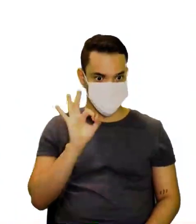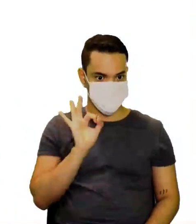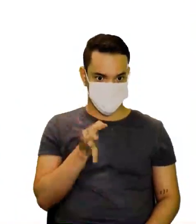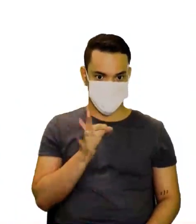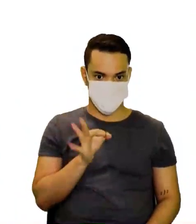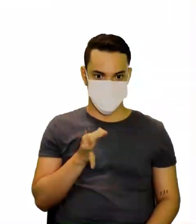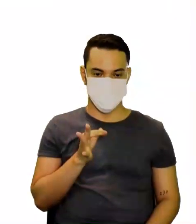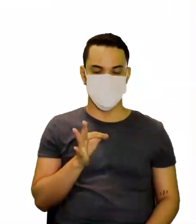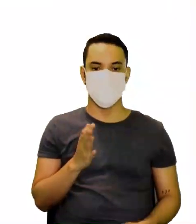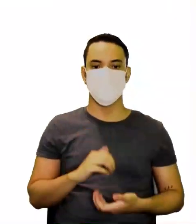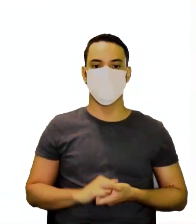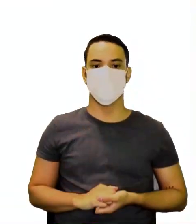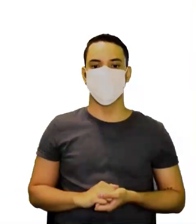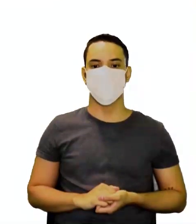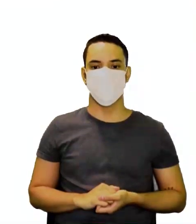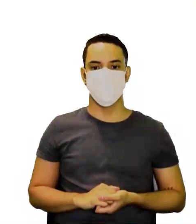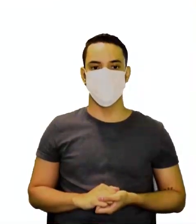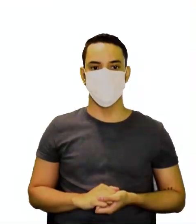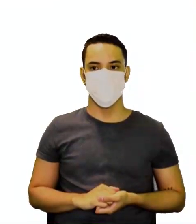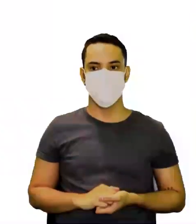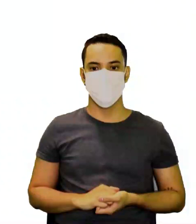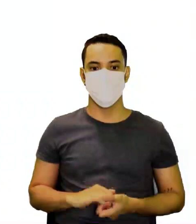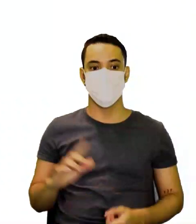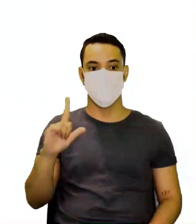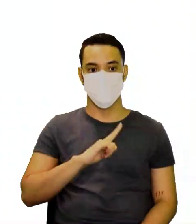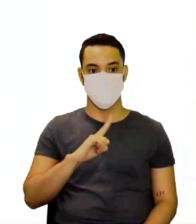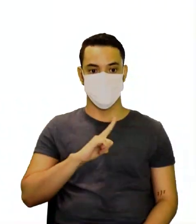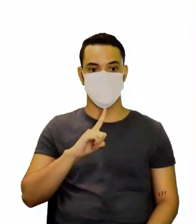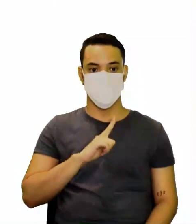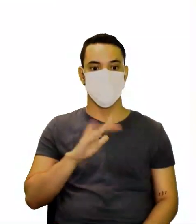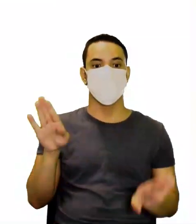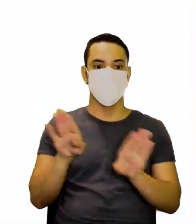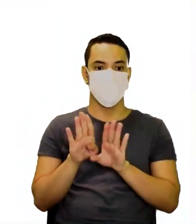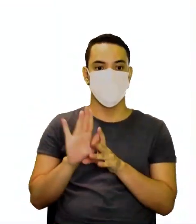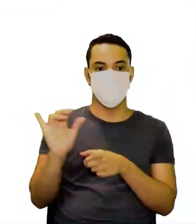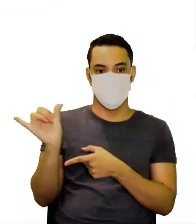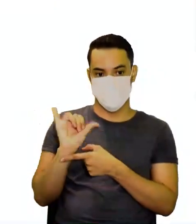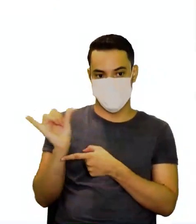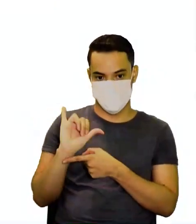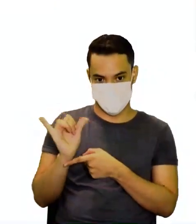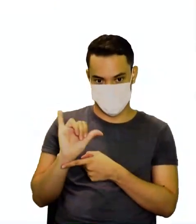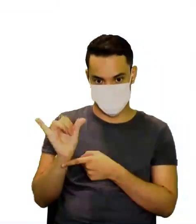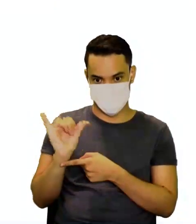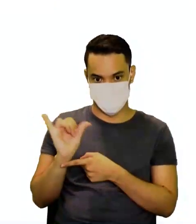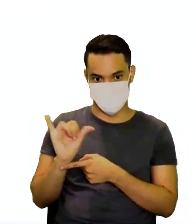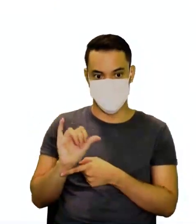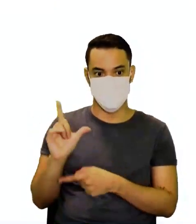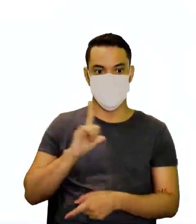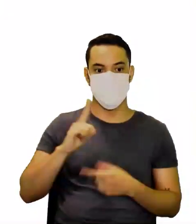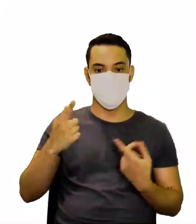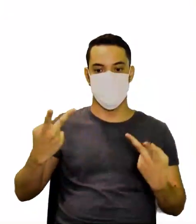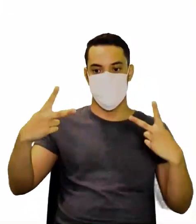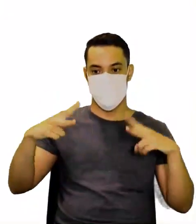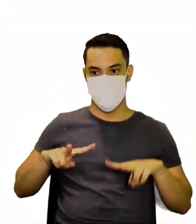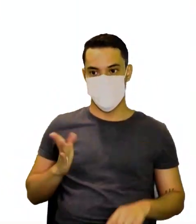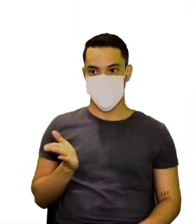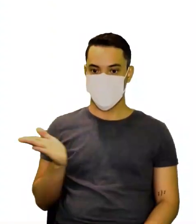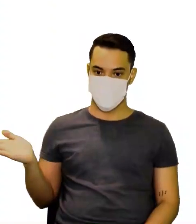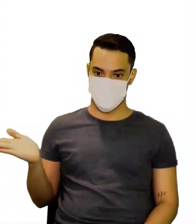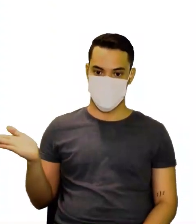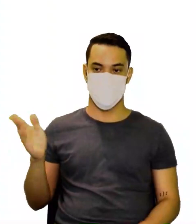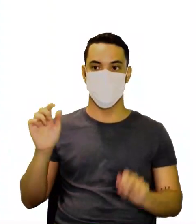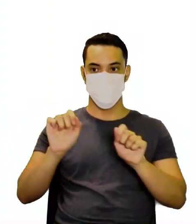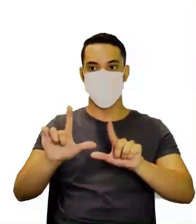certo? Tá lá no canalzinho do YouTube, tá bom? Tá aqui o link, acessem o